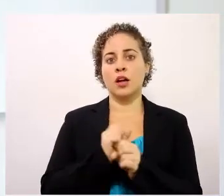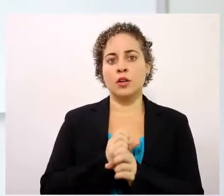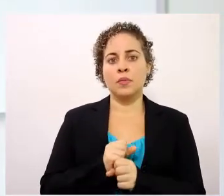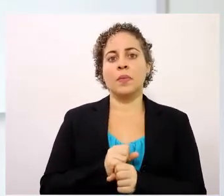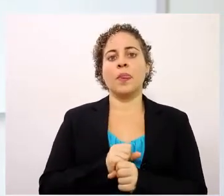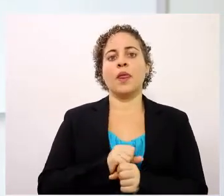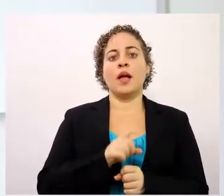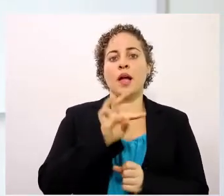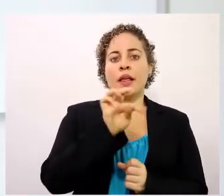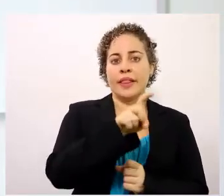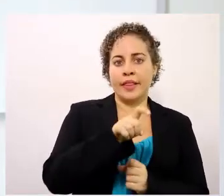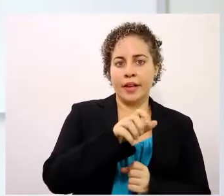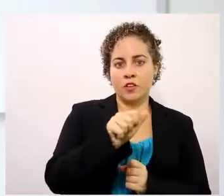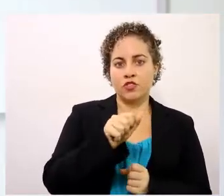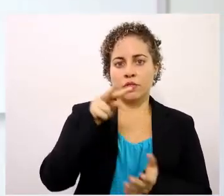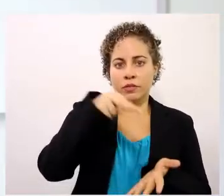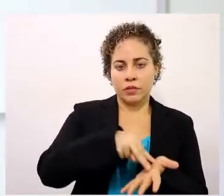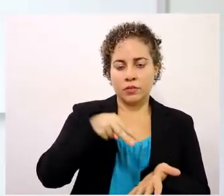Taxa de frequência